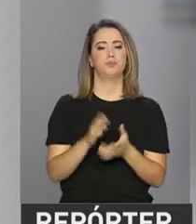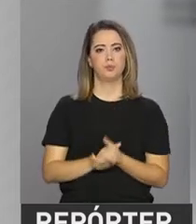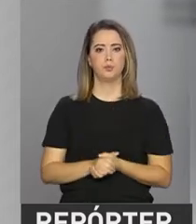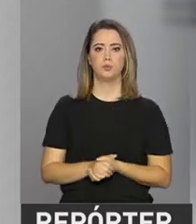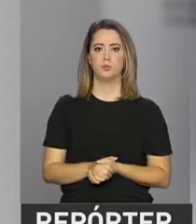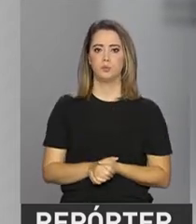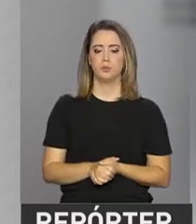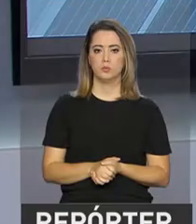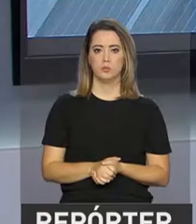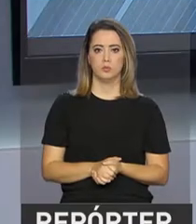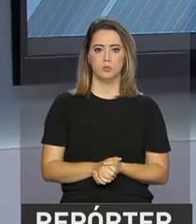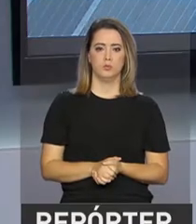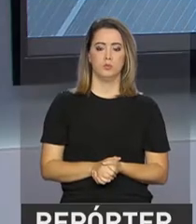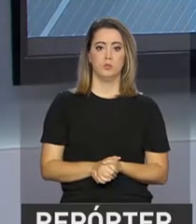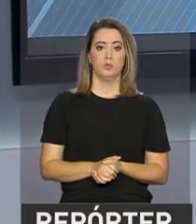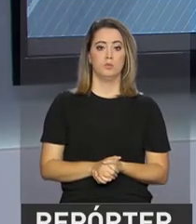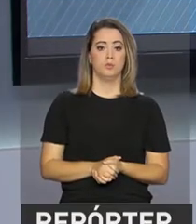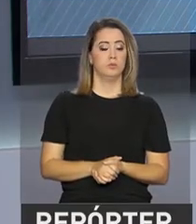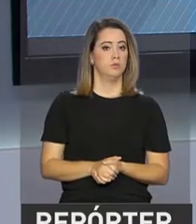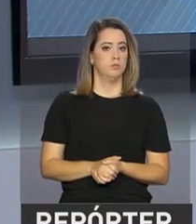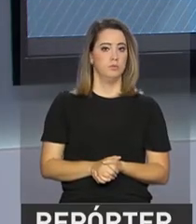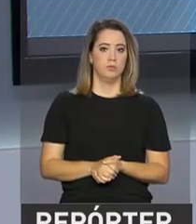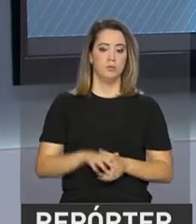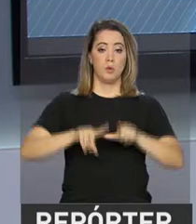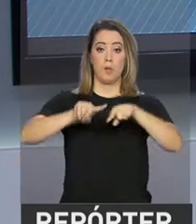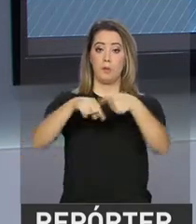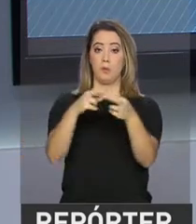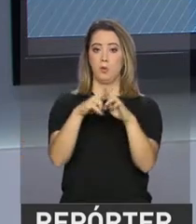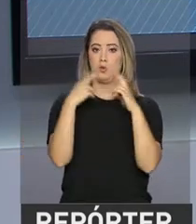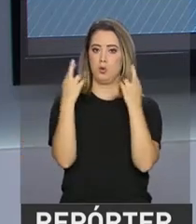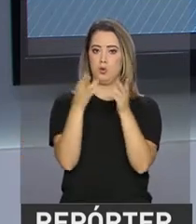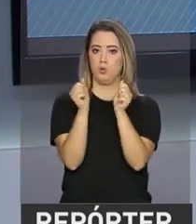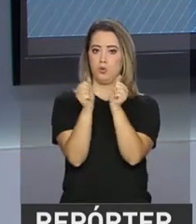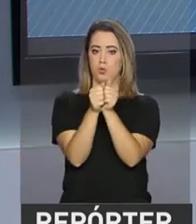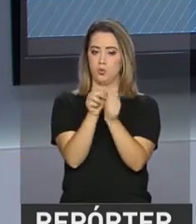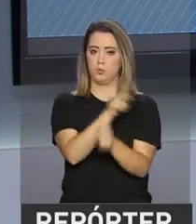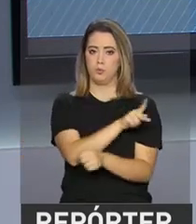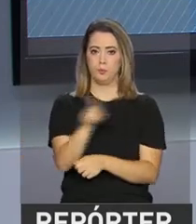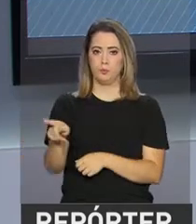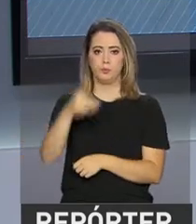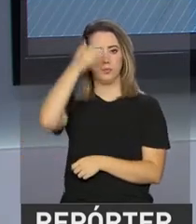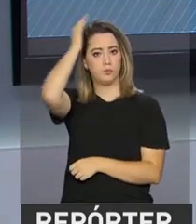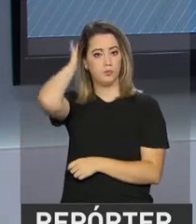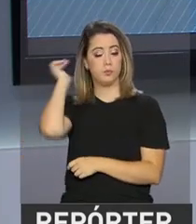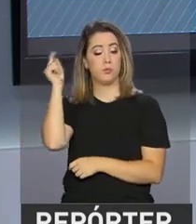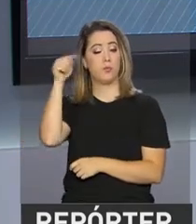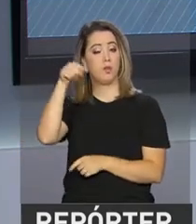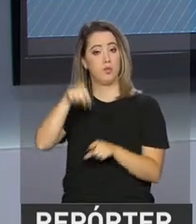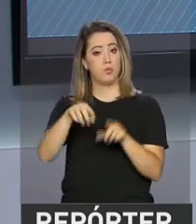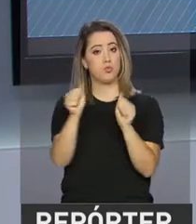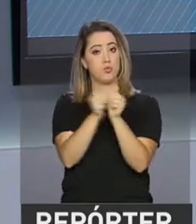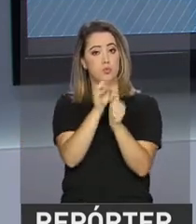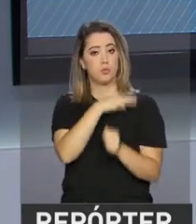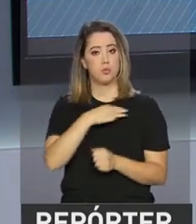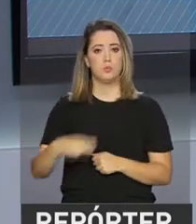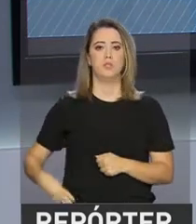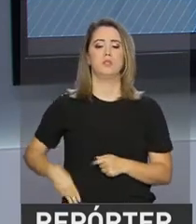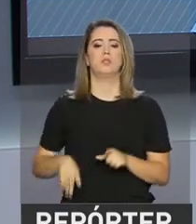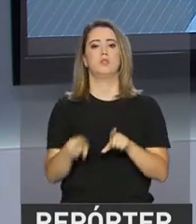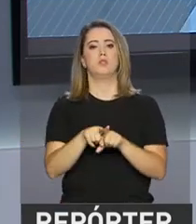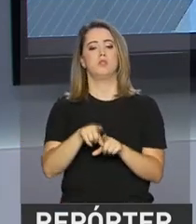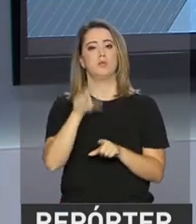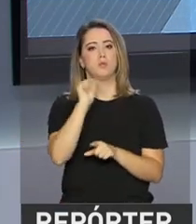passado depois de uma reunião com o presidente michel temer o e ministros nesta quinta feira o ministro chefe da